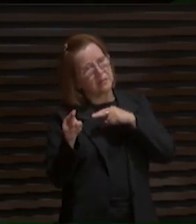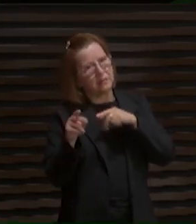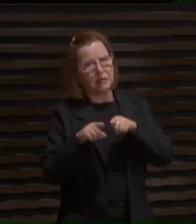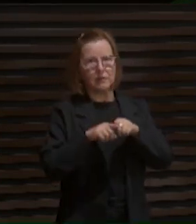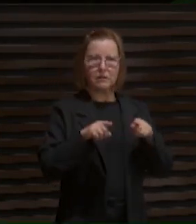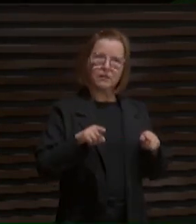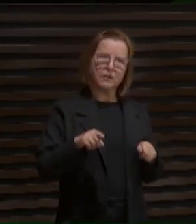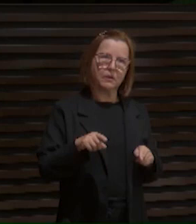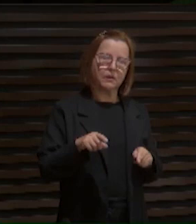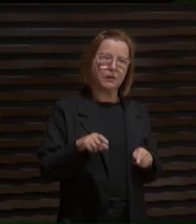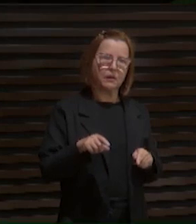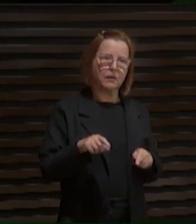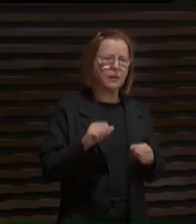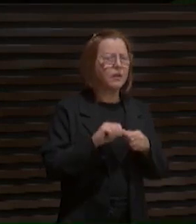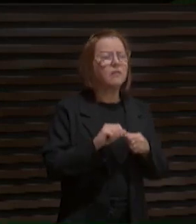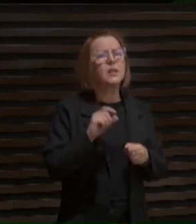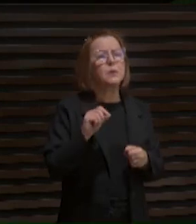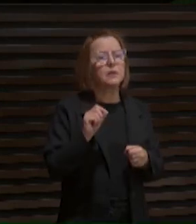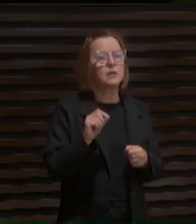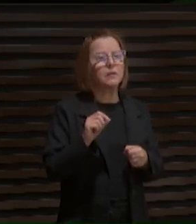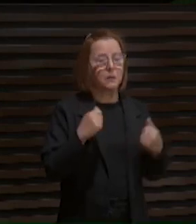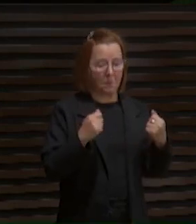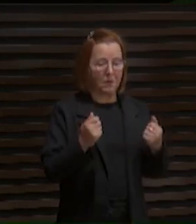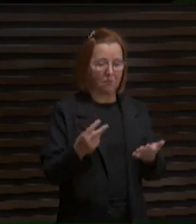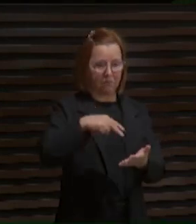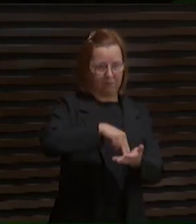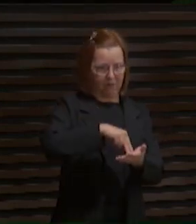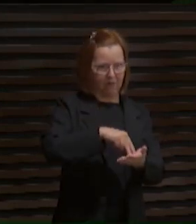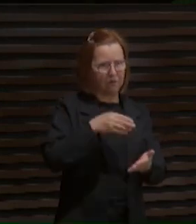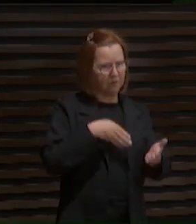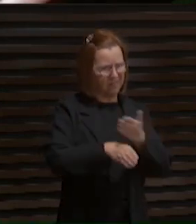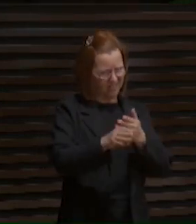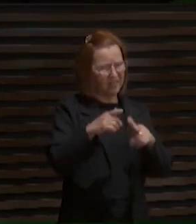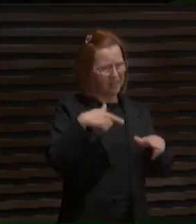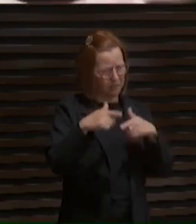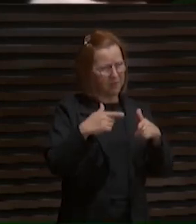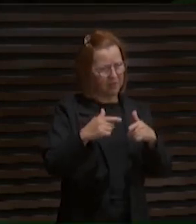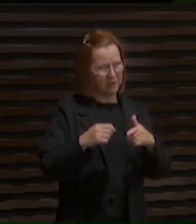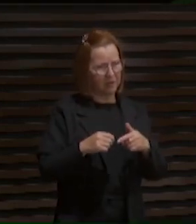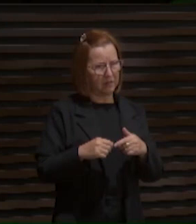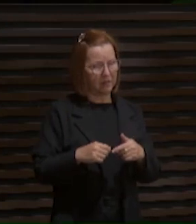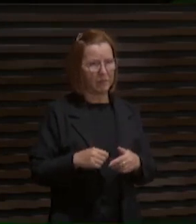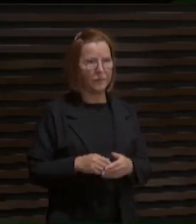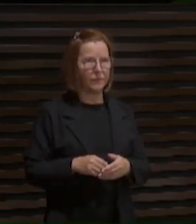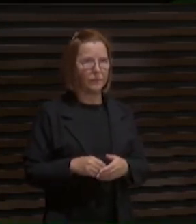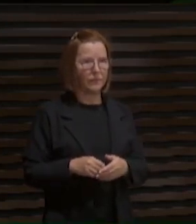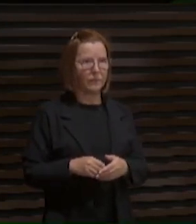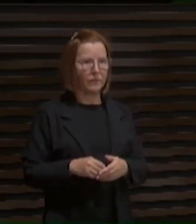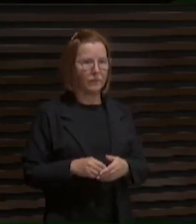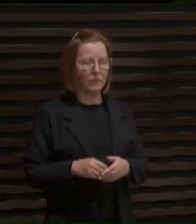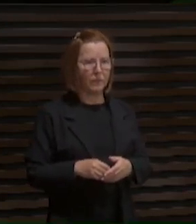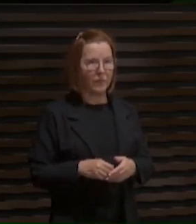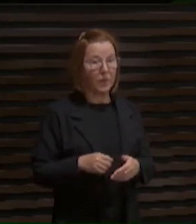faço? Eu levanto e vou trabalhar. Porque eu também quero trabalhar. E eu sei da responsabilidade, da importância que é isso.